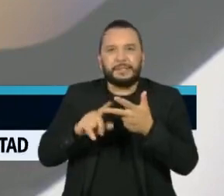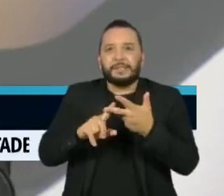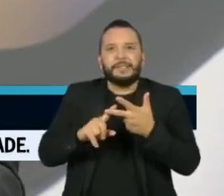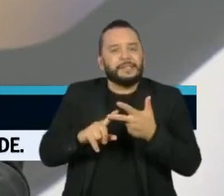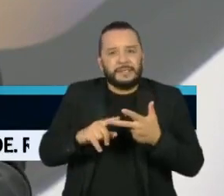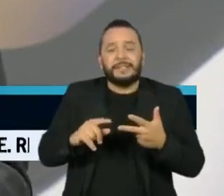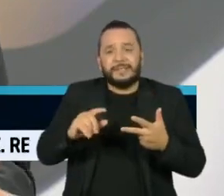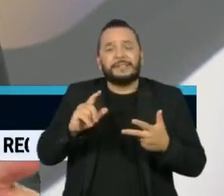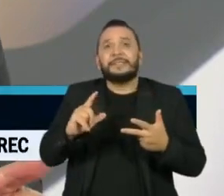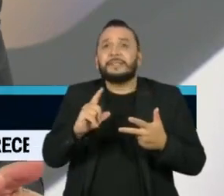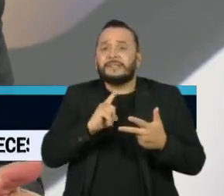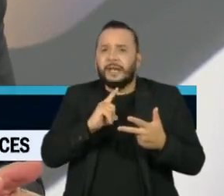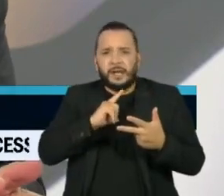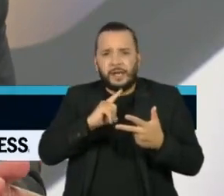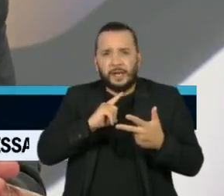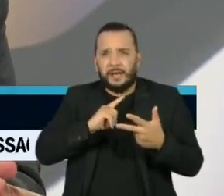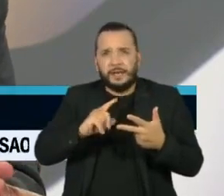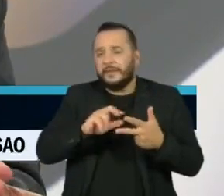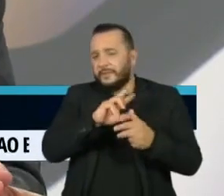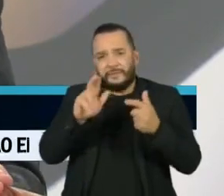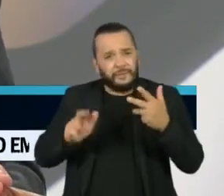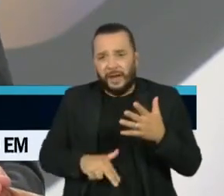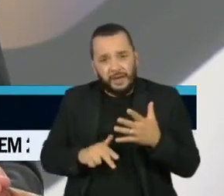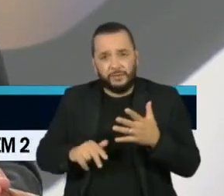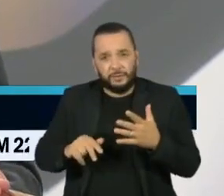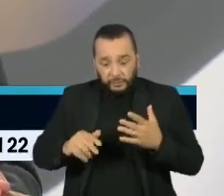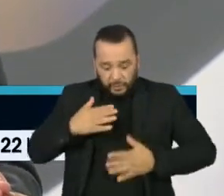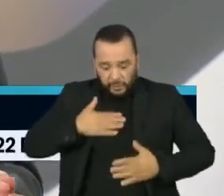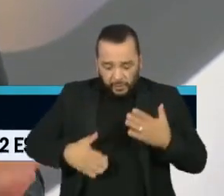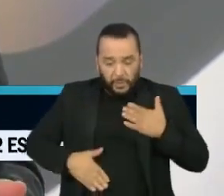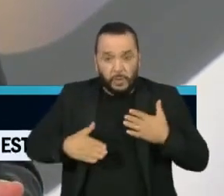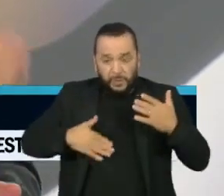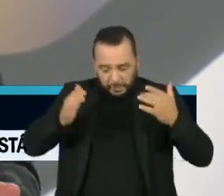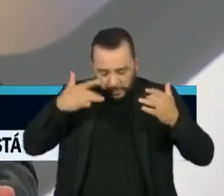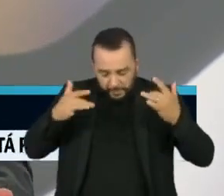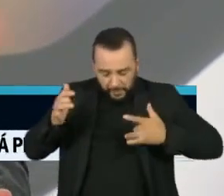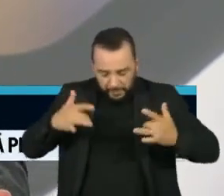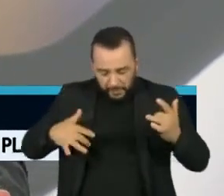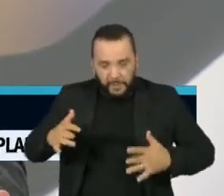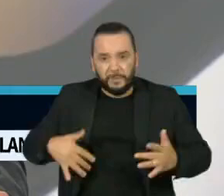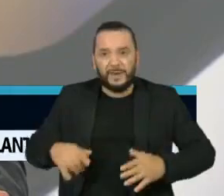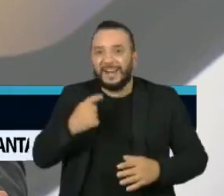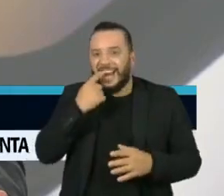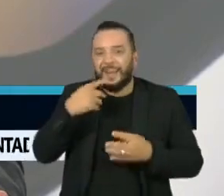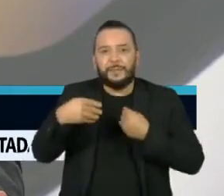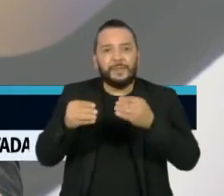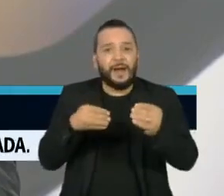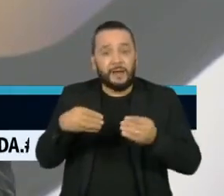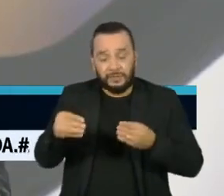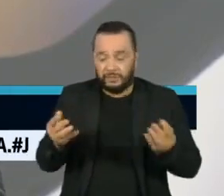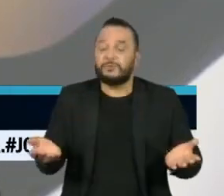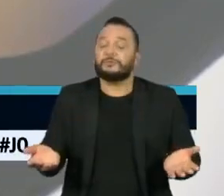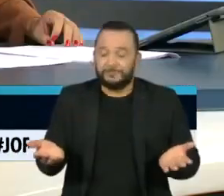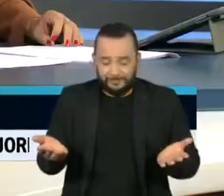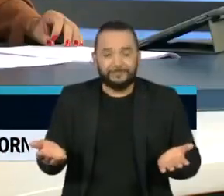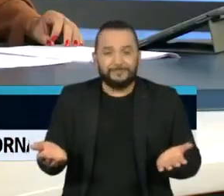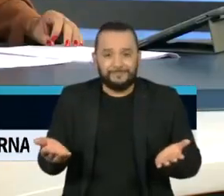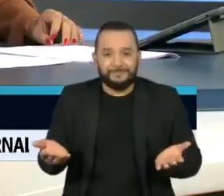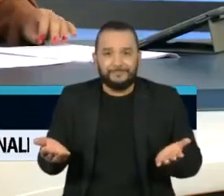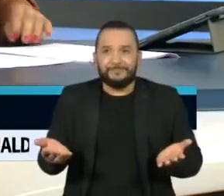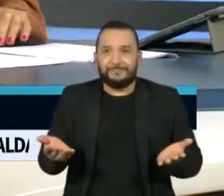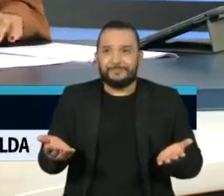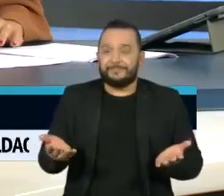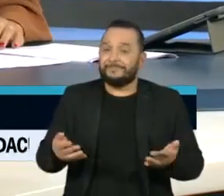ele funciona como se fosse um estrógeno ambiental. É como se estivesse tendo uma reposição estrogênica